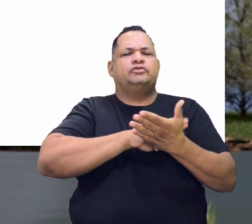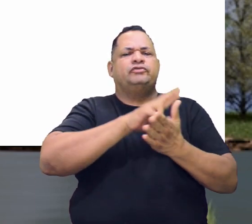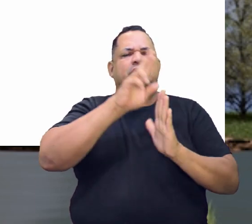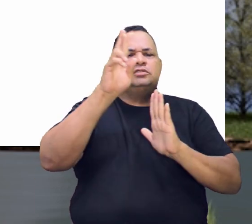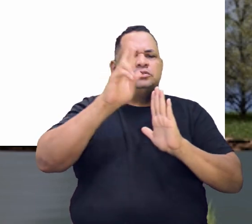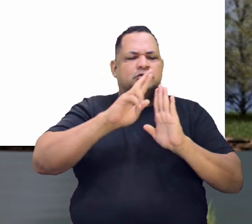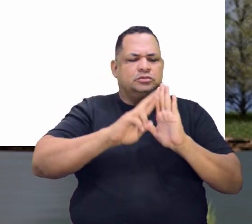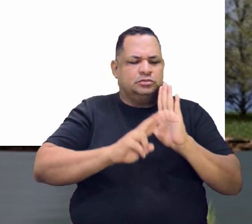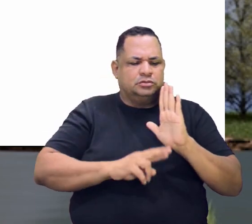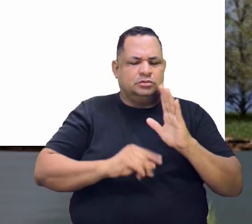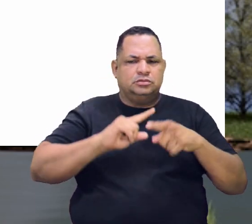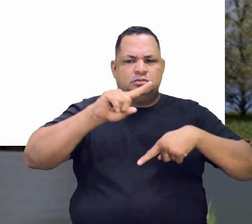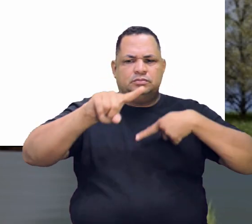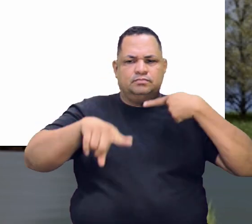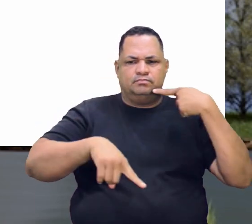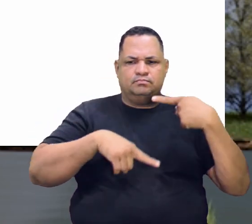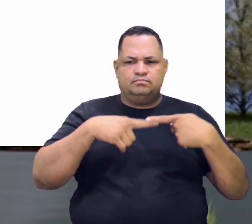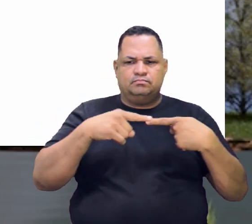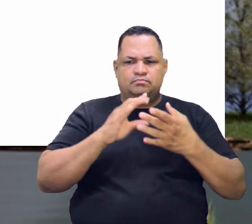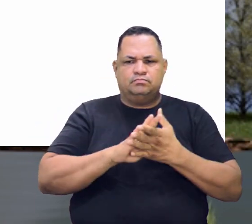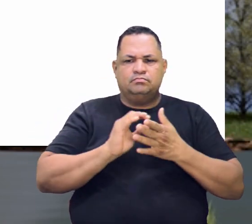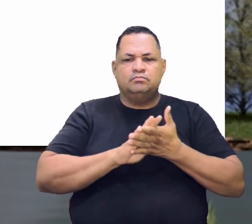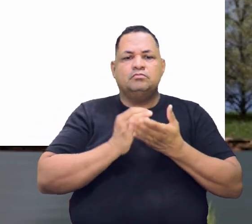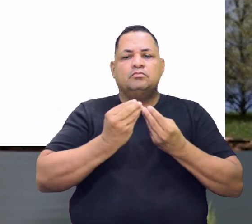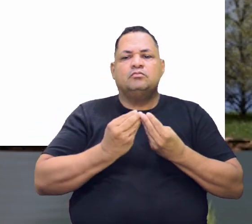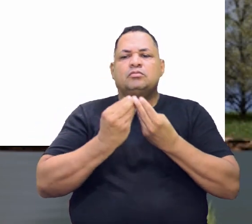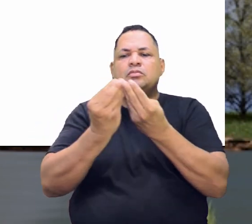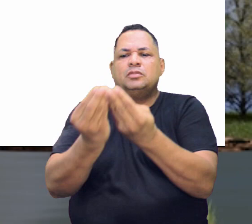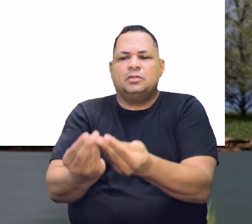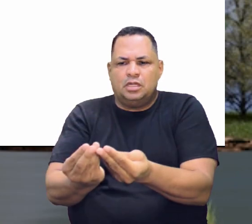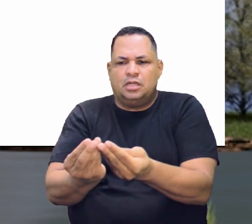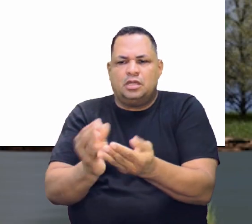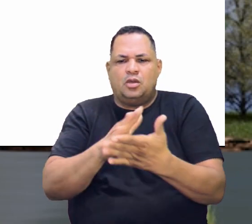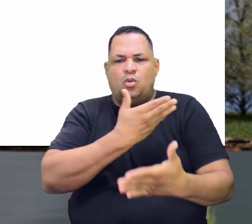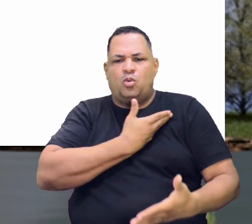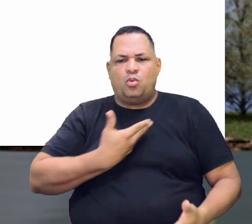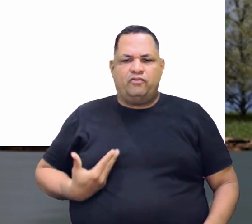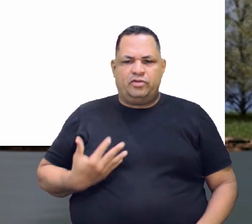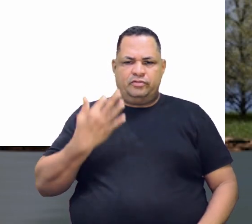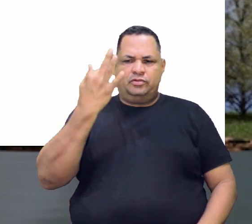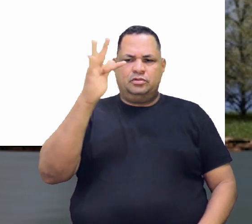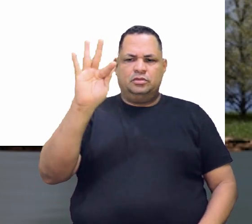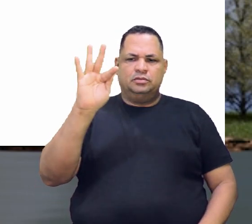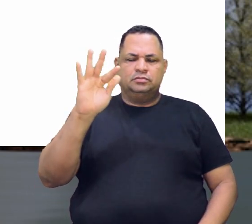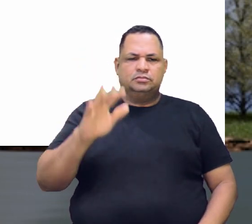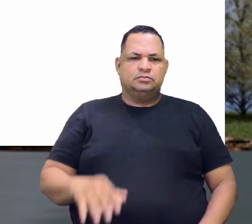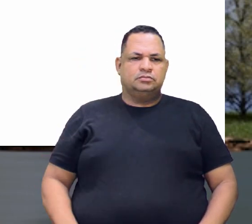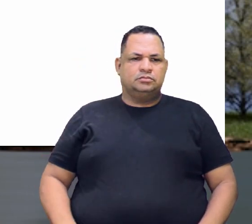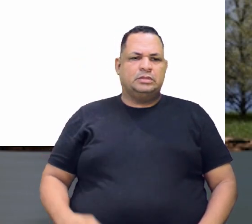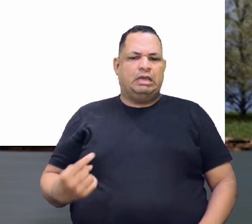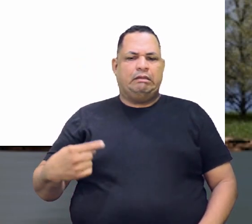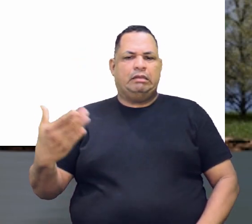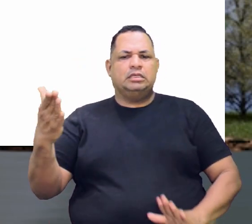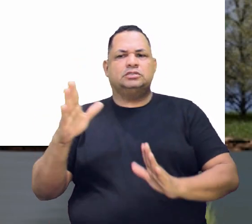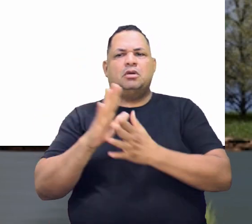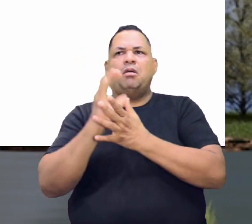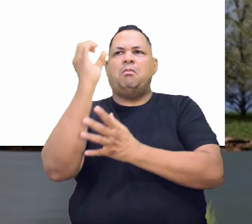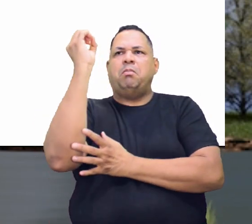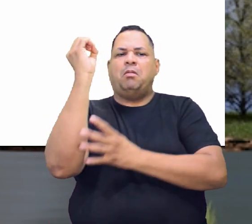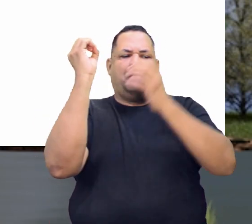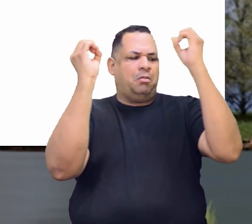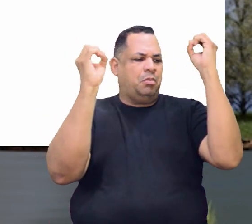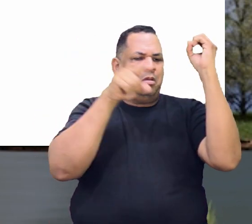relatórios que depois serão repassados ao governo federal. Então, o Rondon, ele não veio apenas trazer a linha